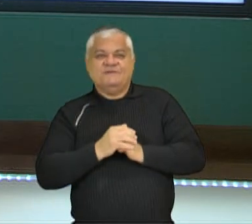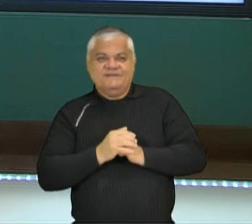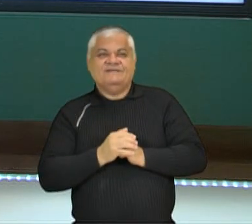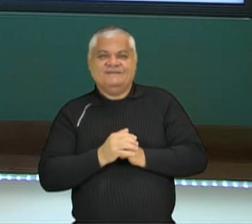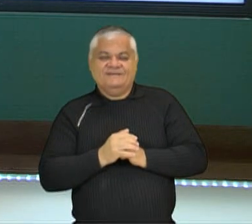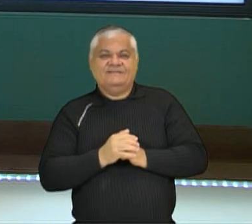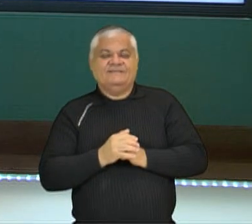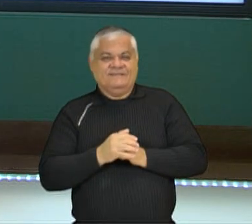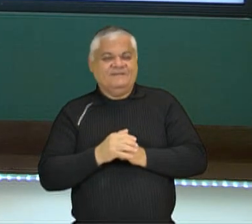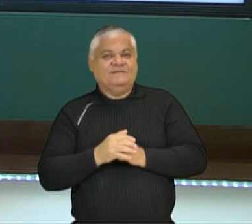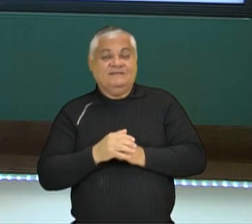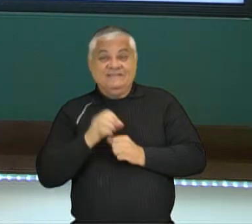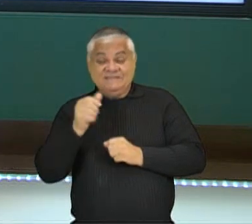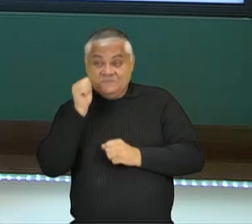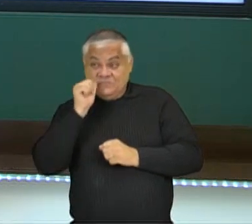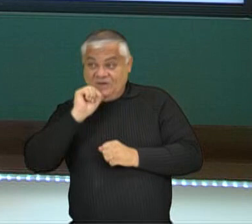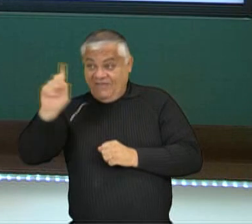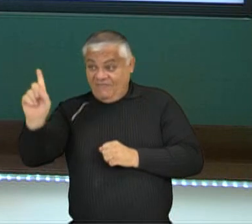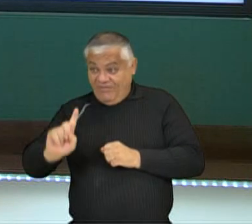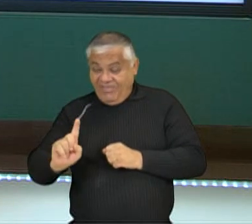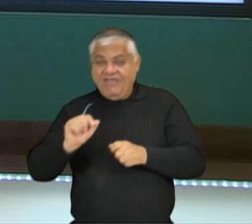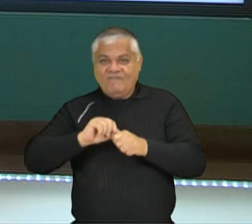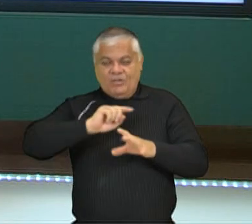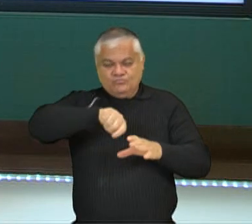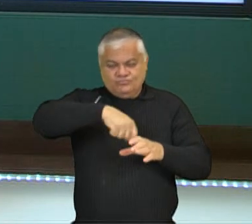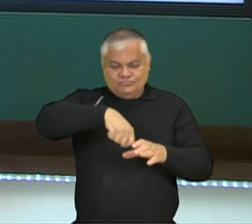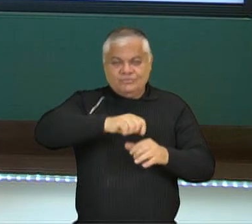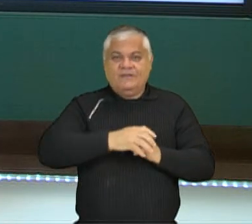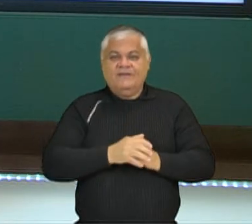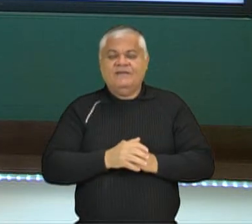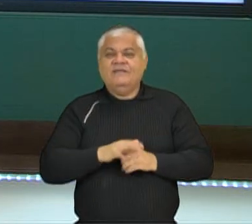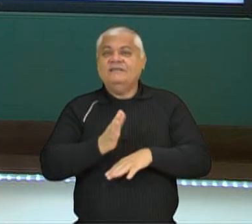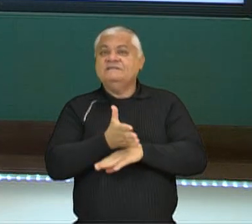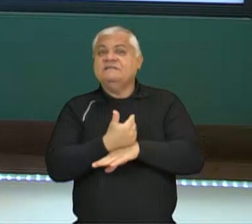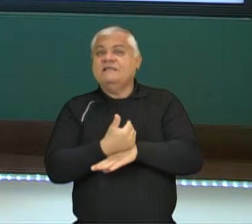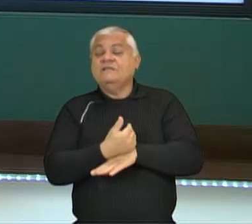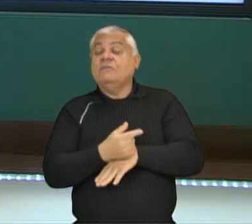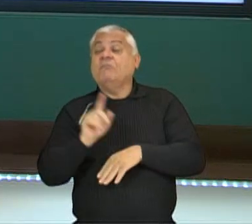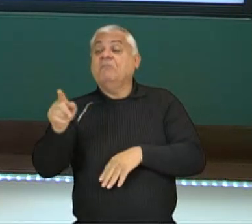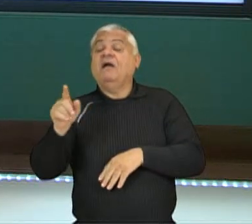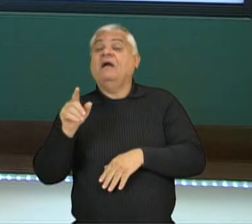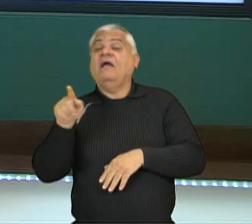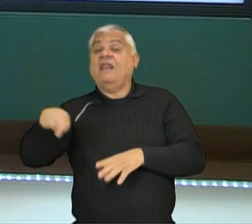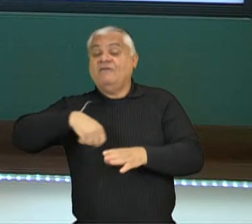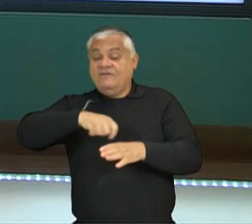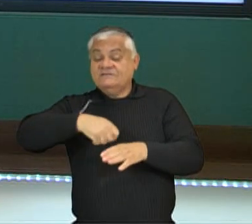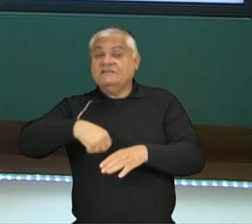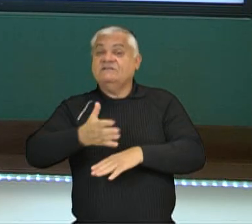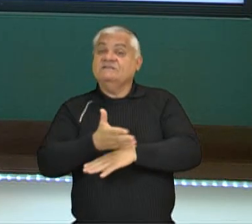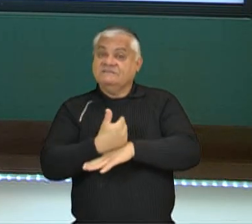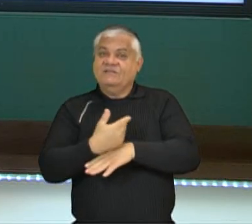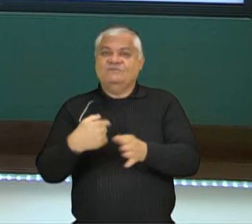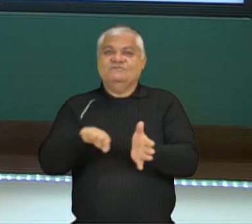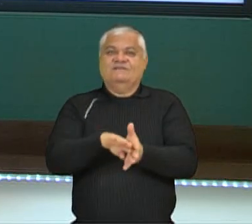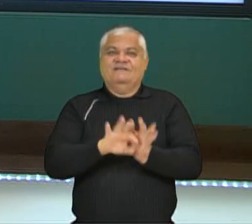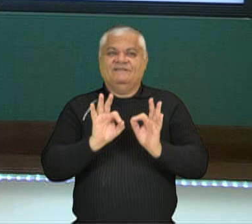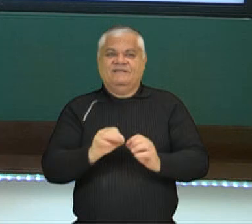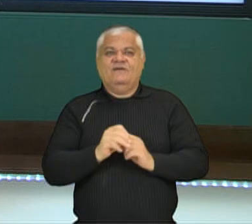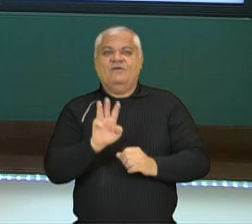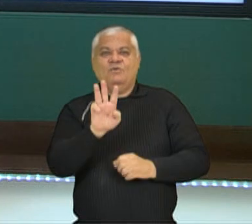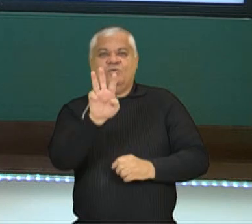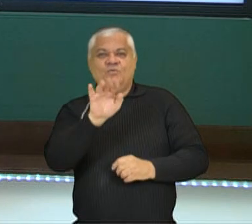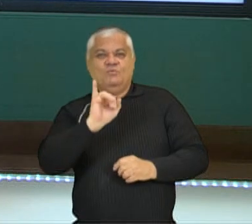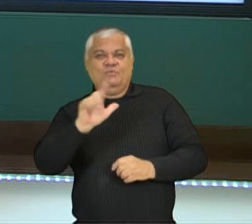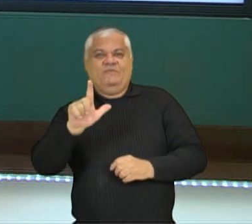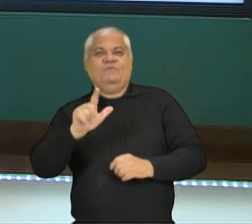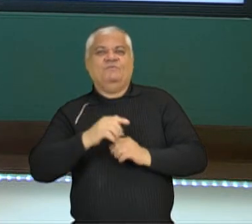Elizabeth chegar cedo, ela fará o jantar. Então, qual é a condição para que ela faça o jantar? Chegar cedo. Então, a segunda